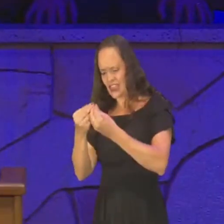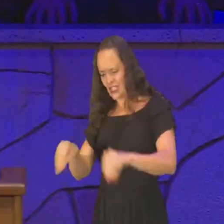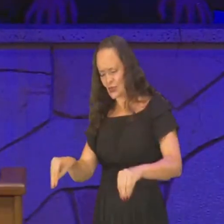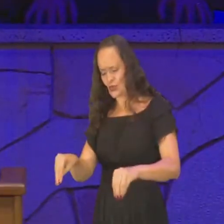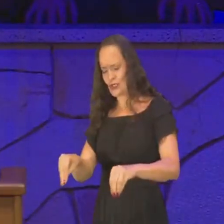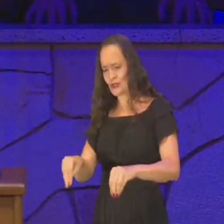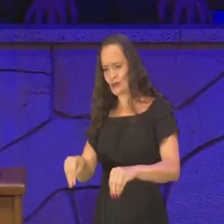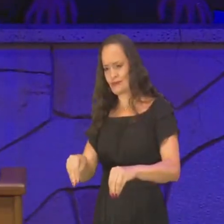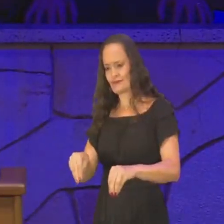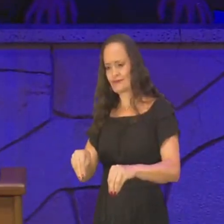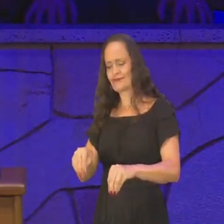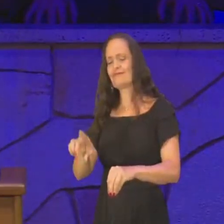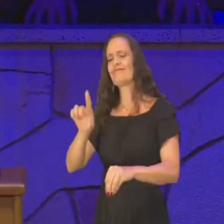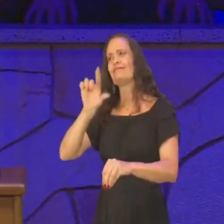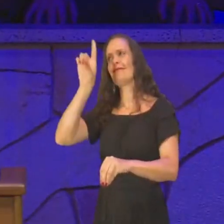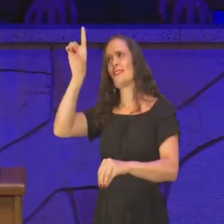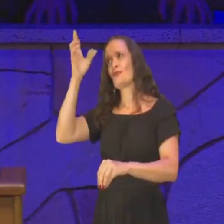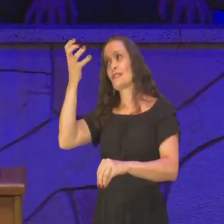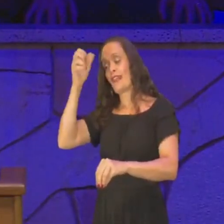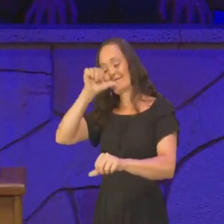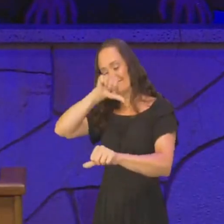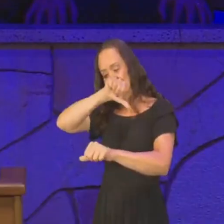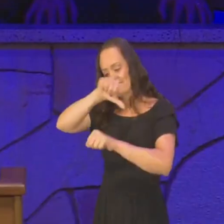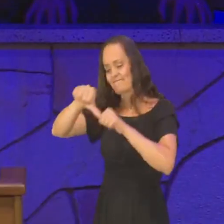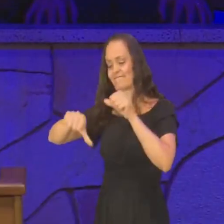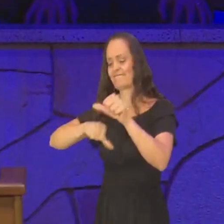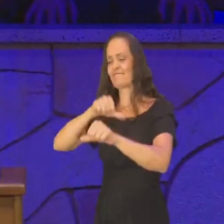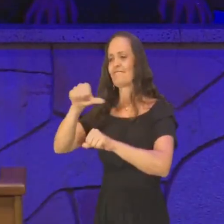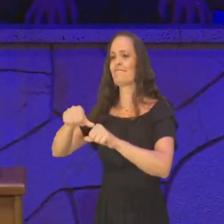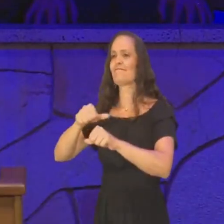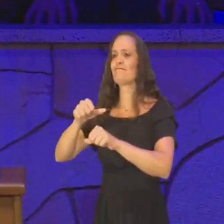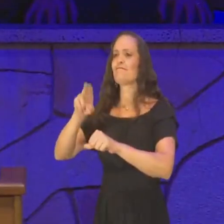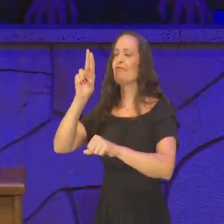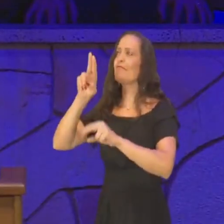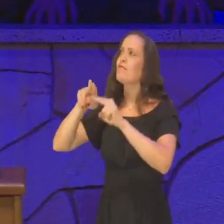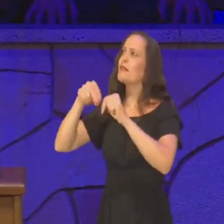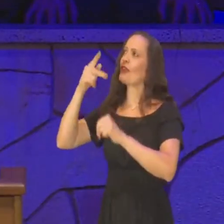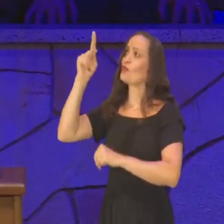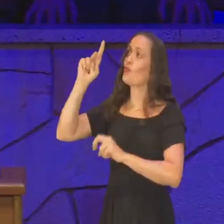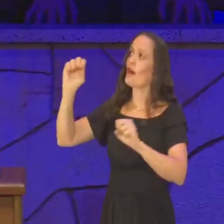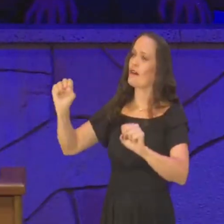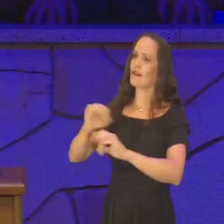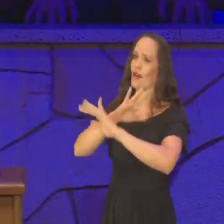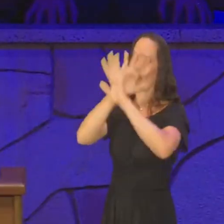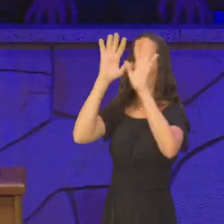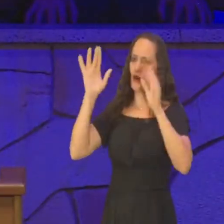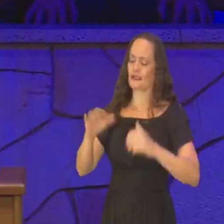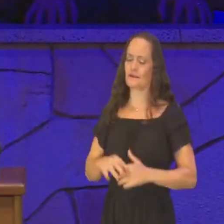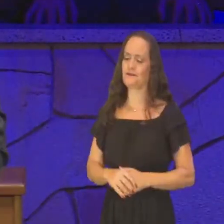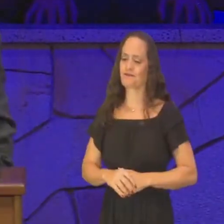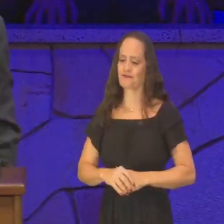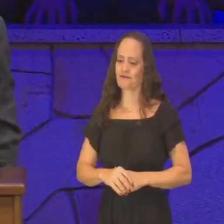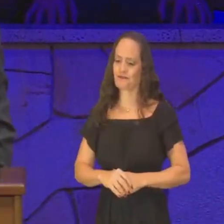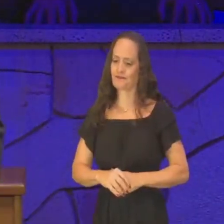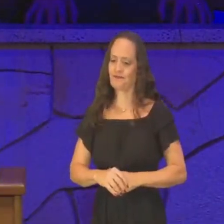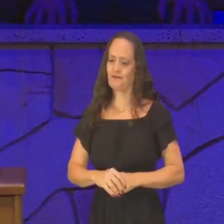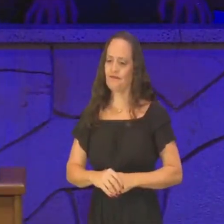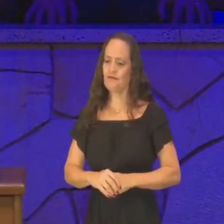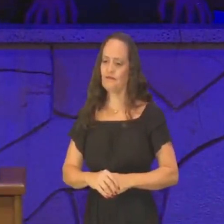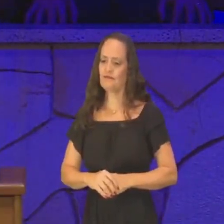partir de agora, restaurado para a glória de Cristo. E o Espírito Santo nos chama, portanto, a esse